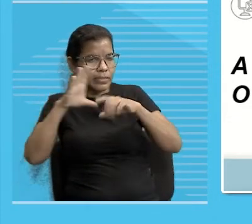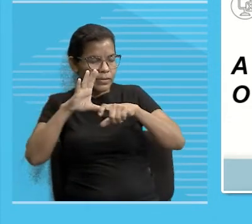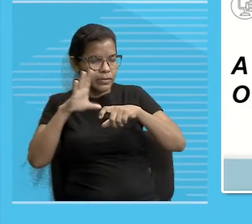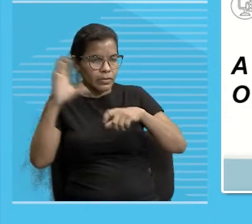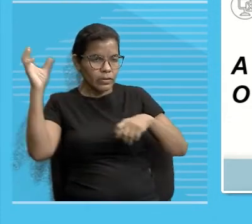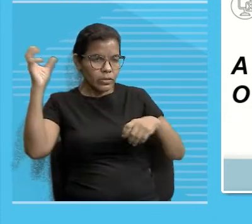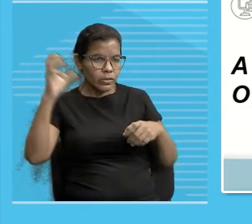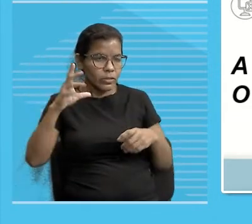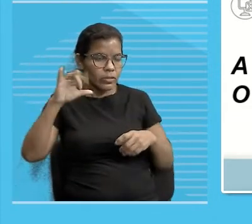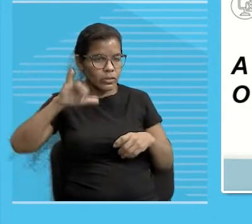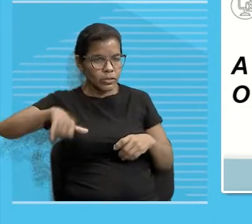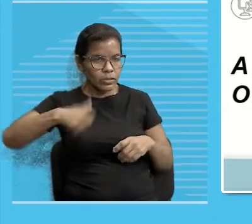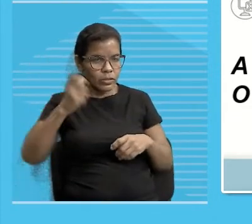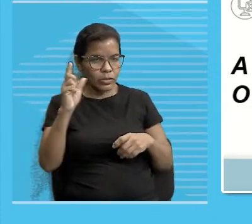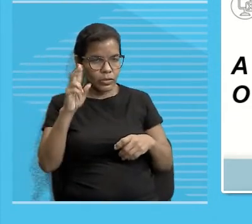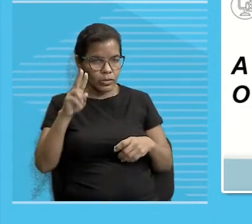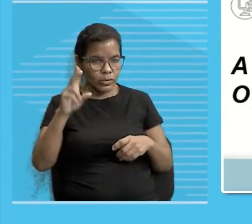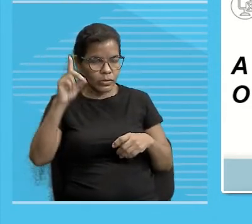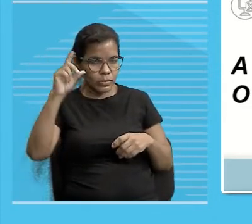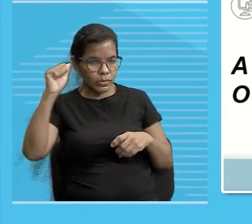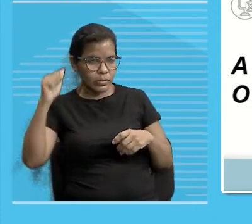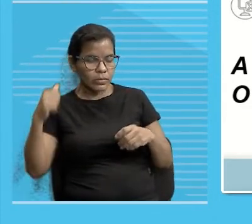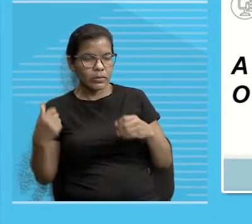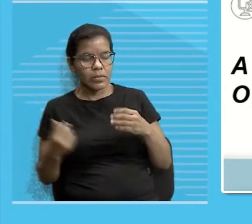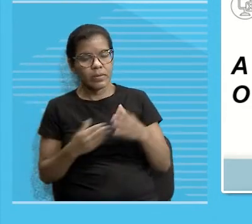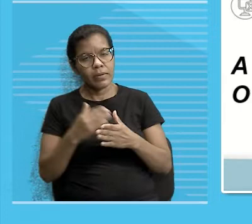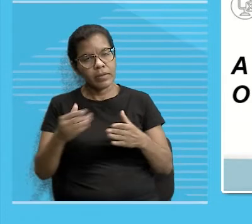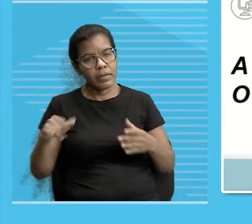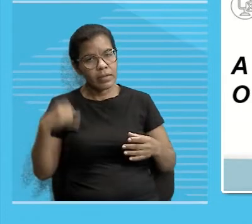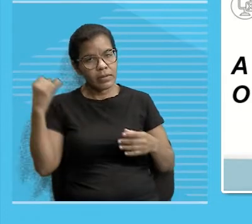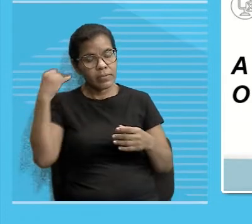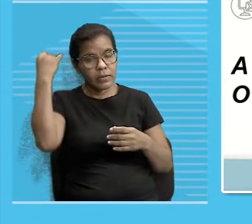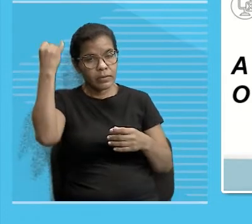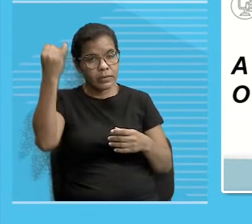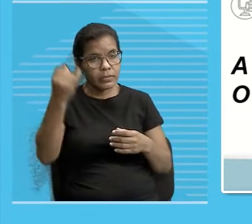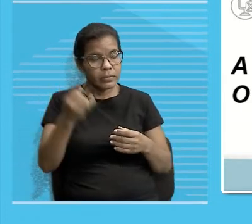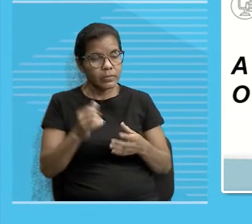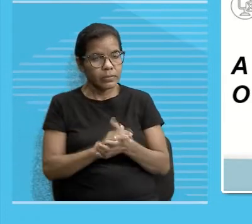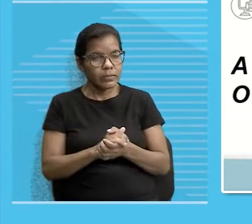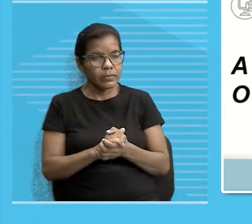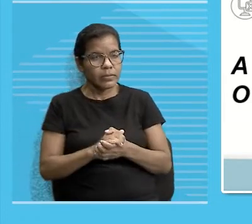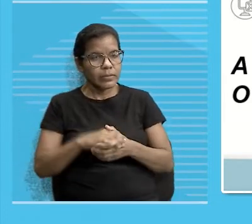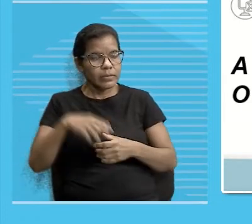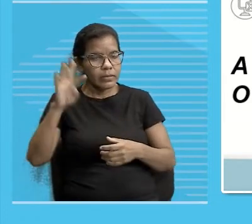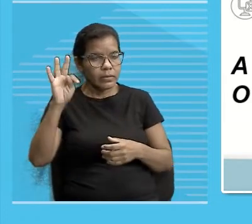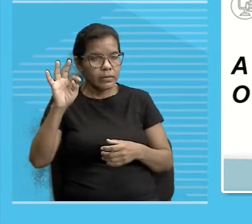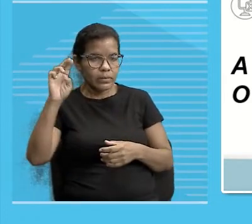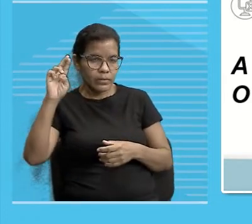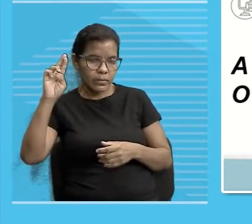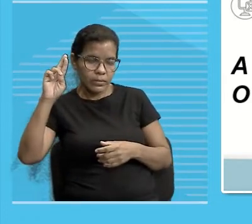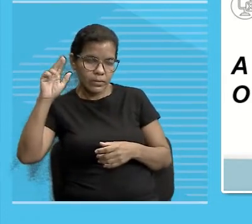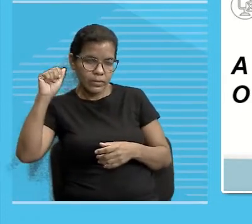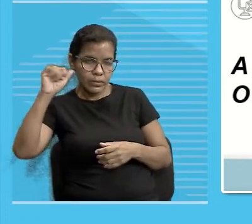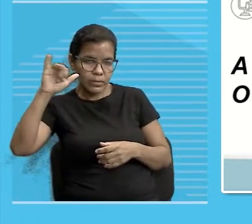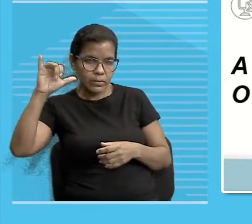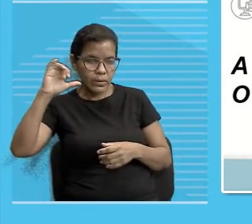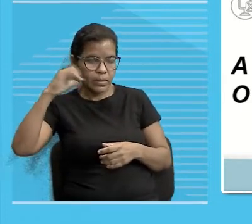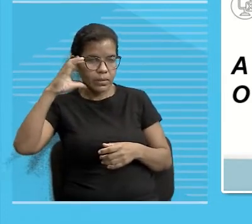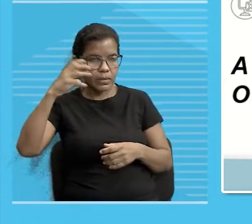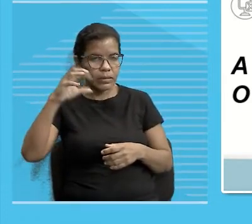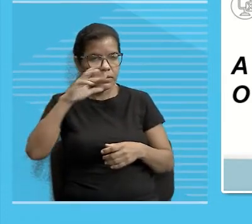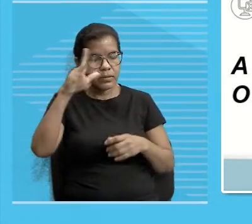que isso é uma passagem interessante. É a questão da traição dos amigos,